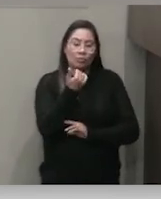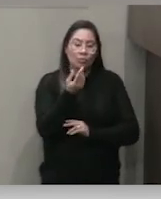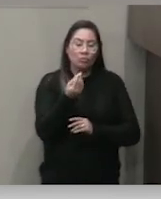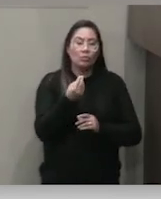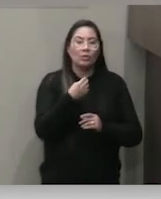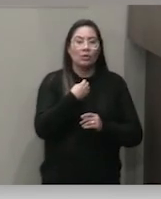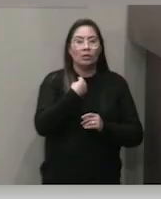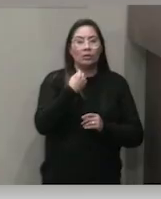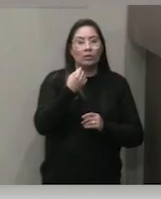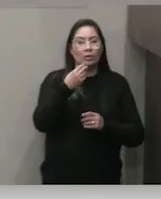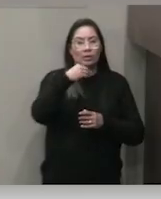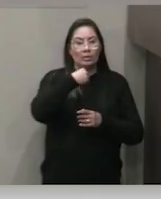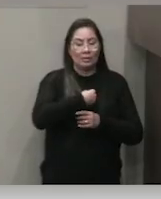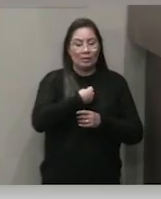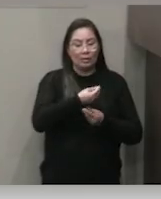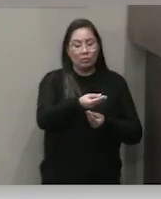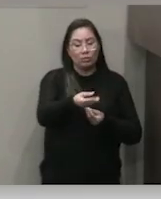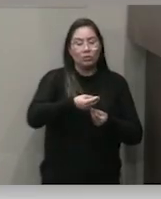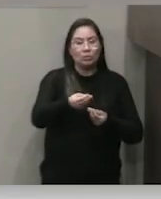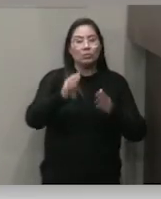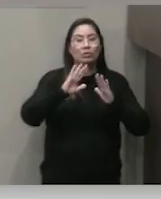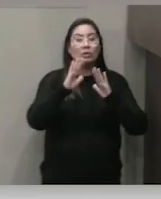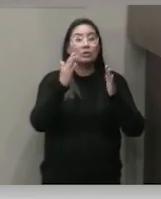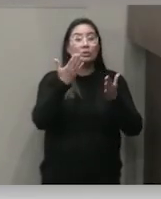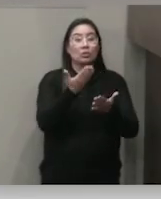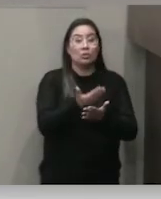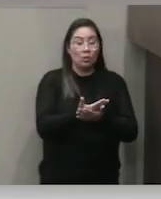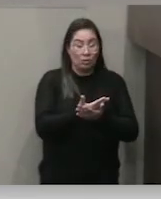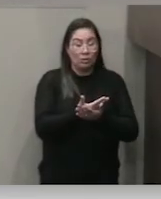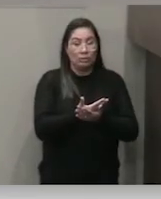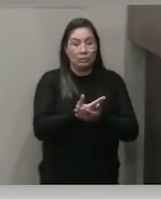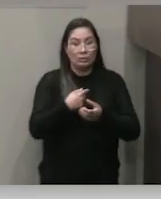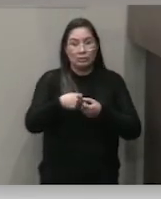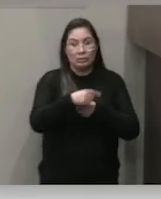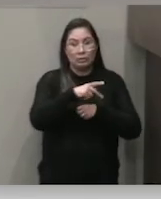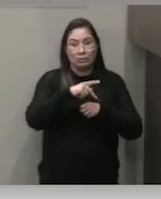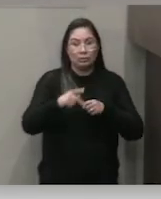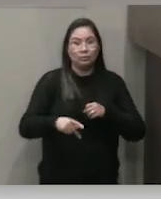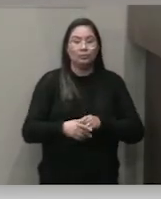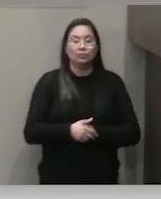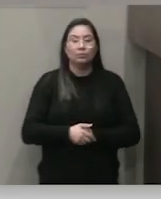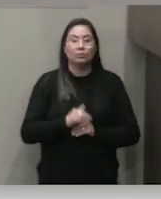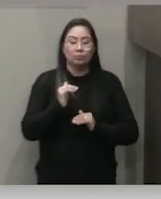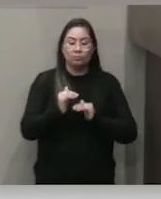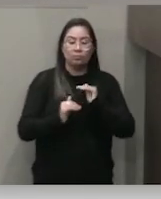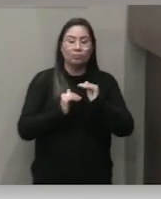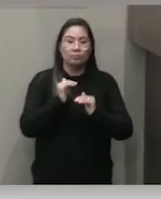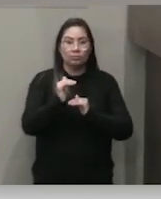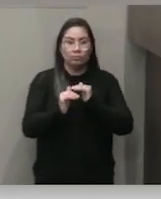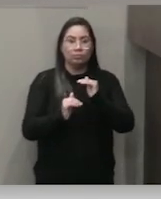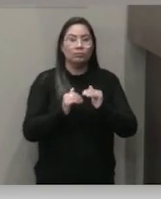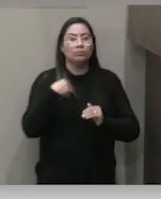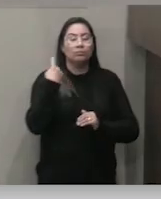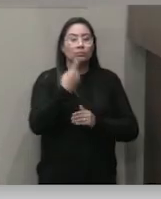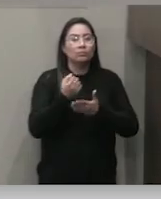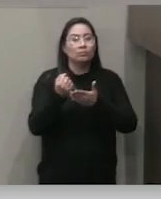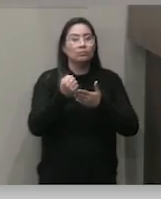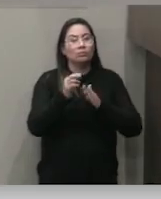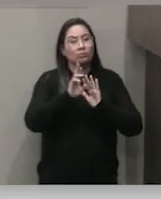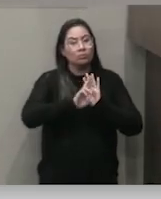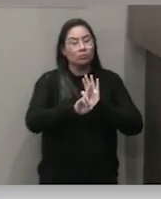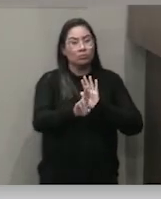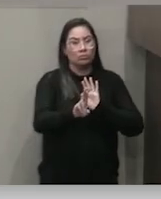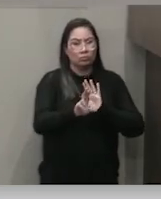escolar do nosso município com mais facilidade. E foi uma construção mesmo, né, que a gente trouxe aqui os